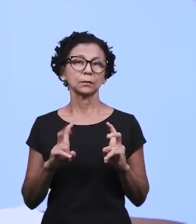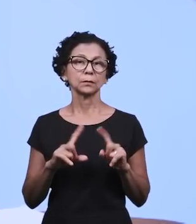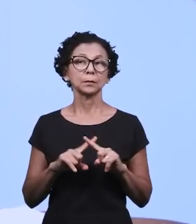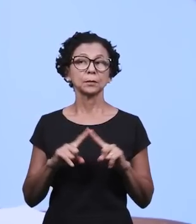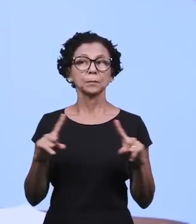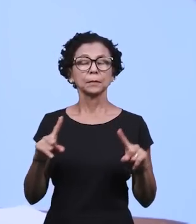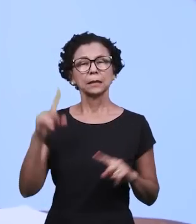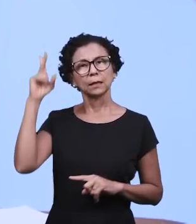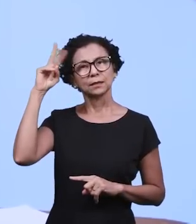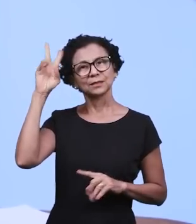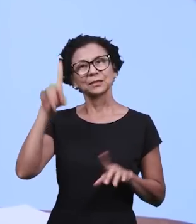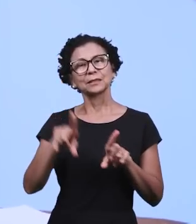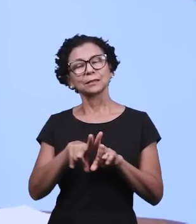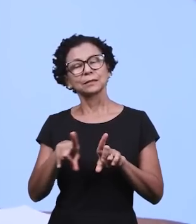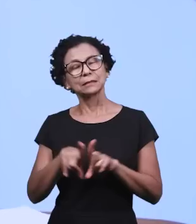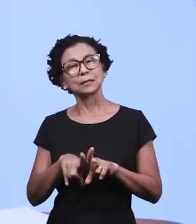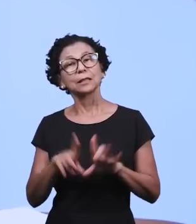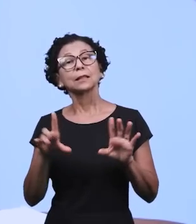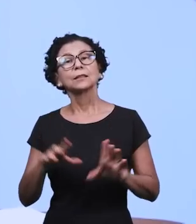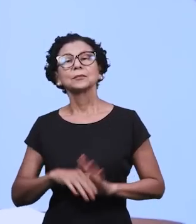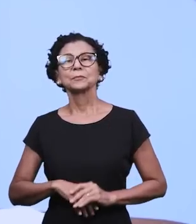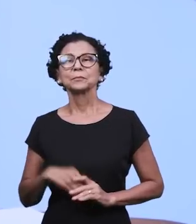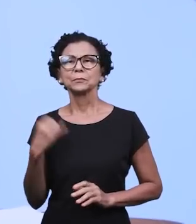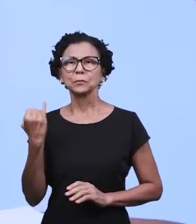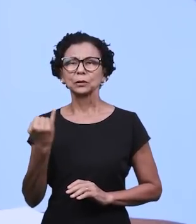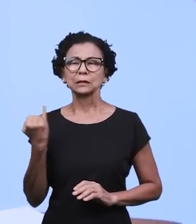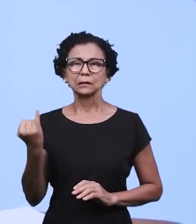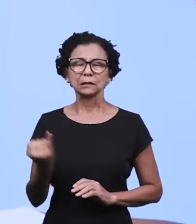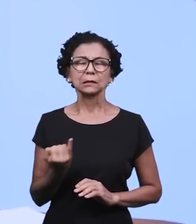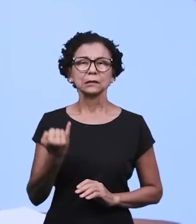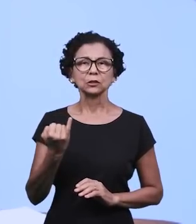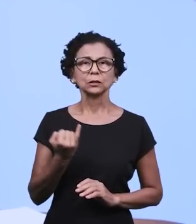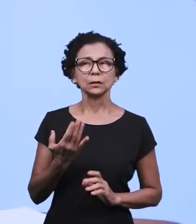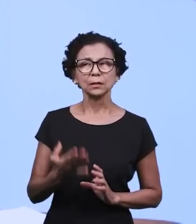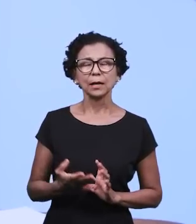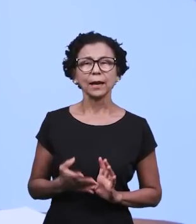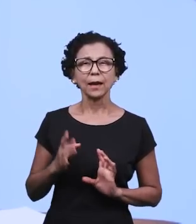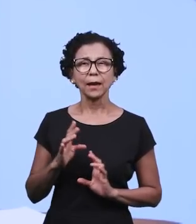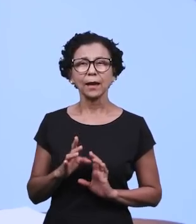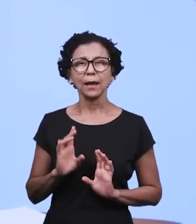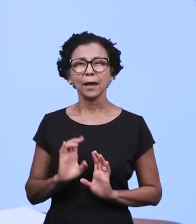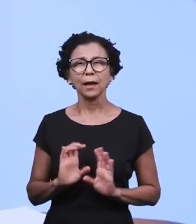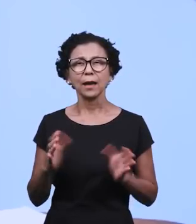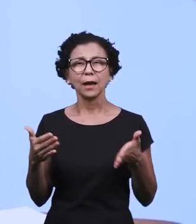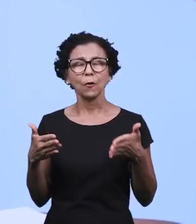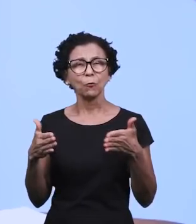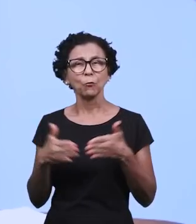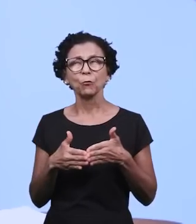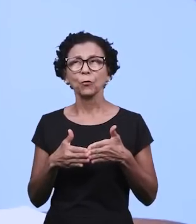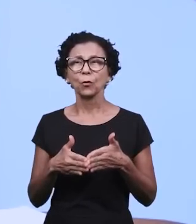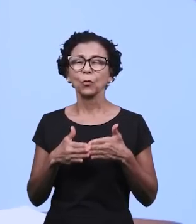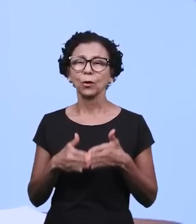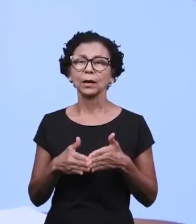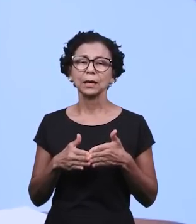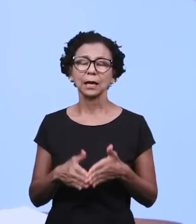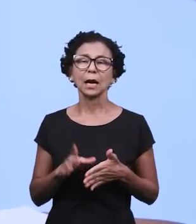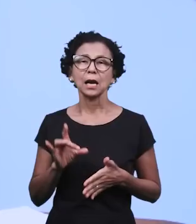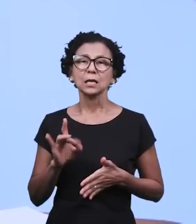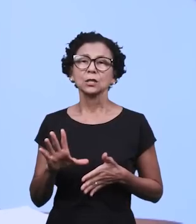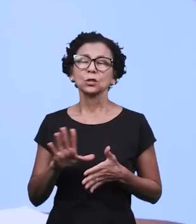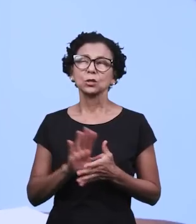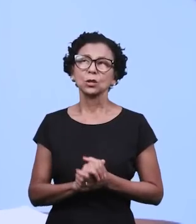agora eu vou para a história bíblica. Eu tinha um certo receio de misturar as coisas, né? Assim, pô, eu vou começar a misturar história